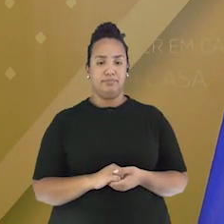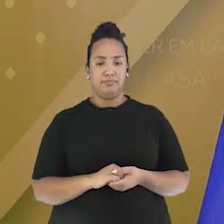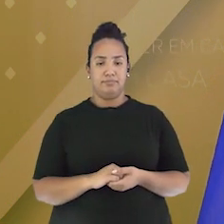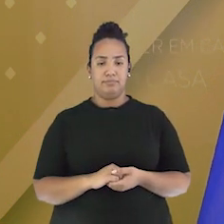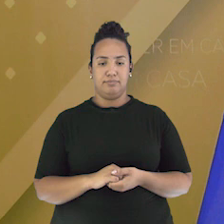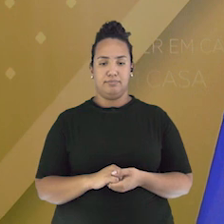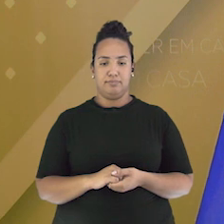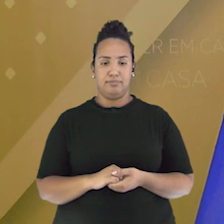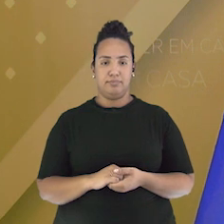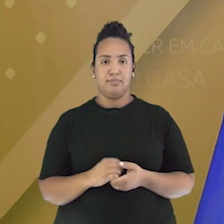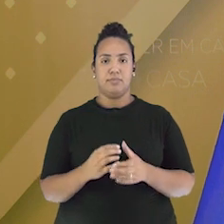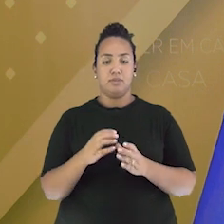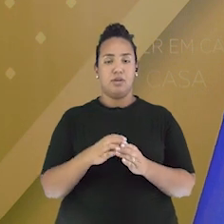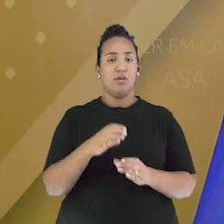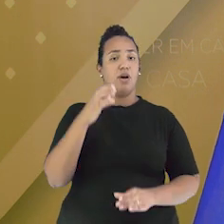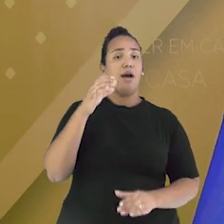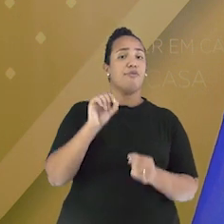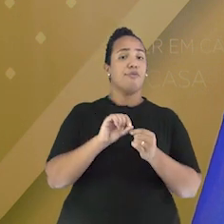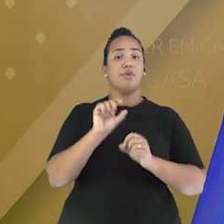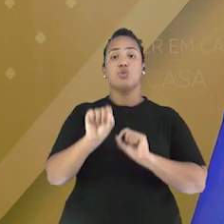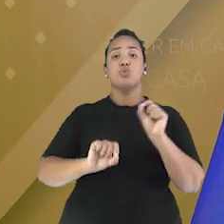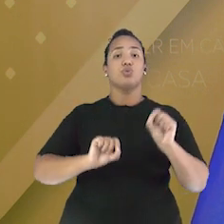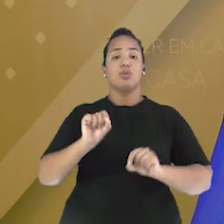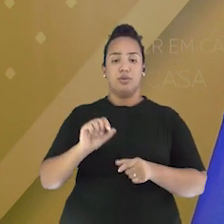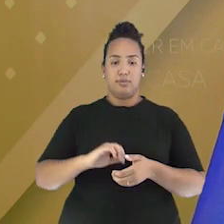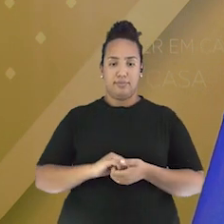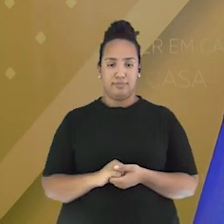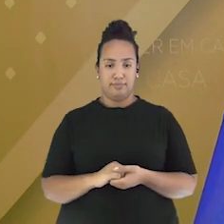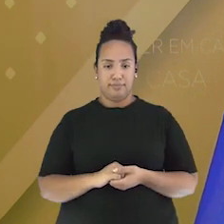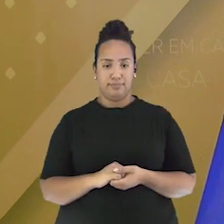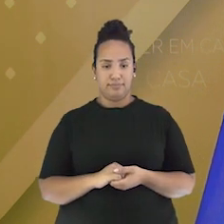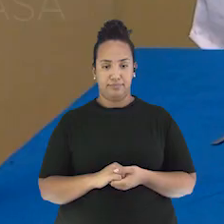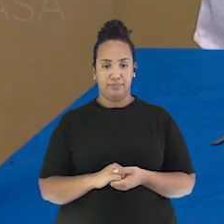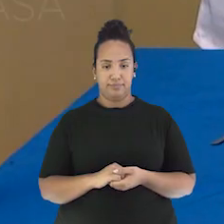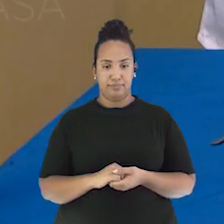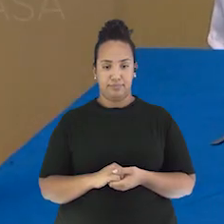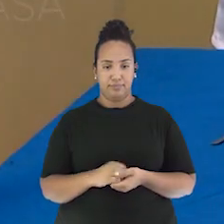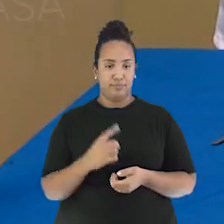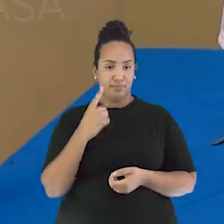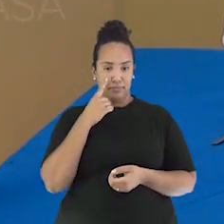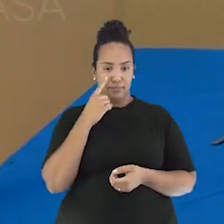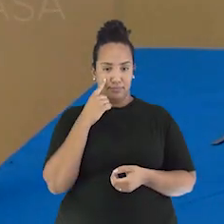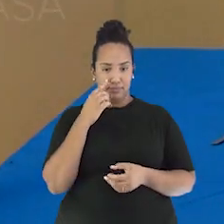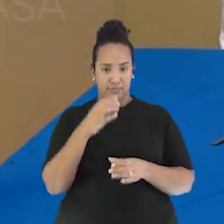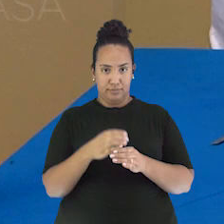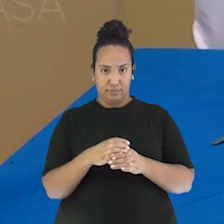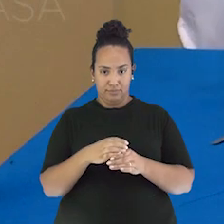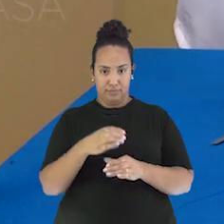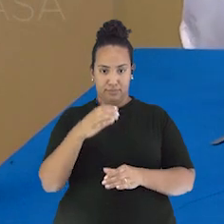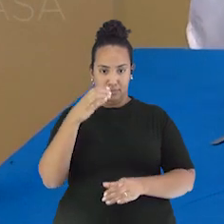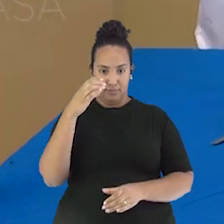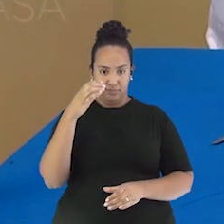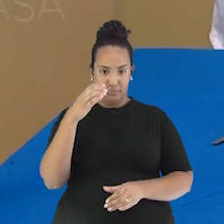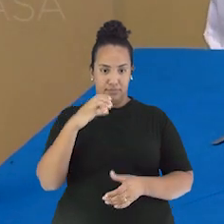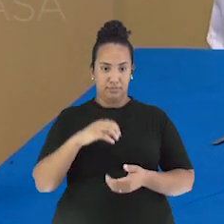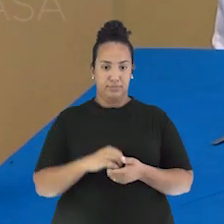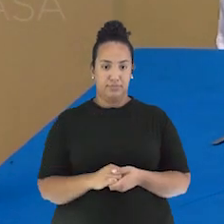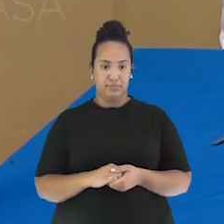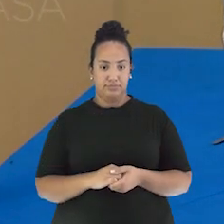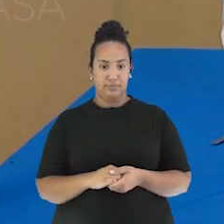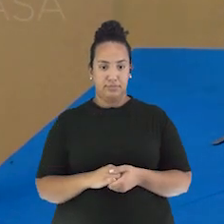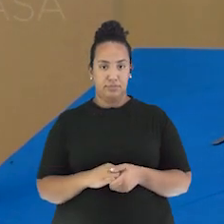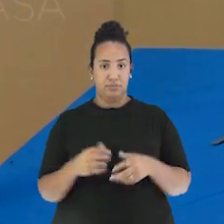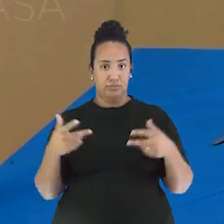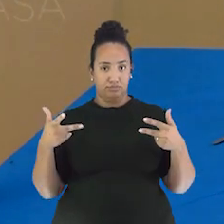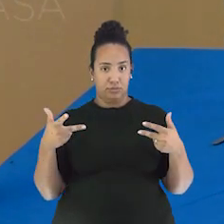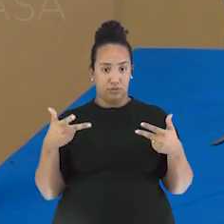Aqui é o quê? A garrafa, né? O que você fez com a garrafa, professor? Então, veja bem. Quando a gente pega a garrafa e